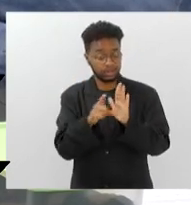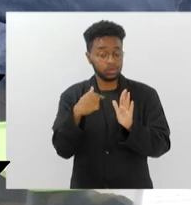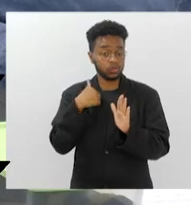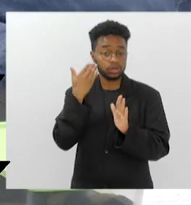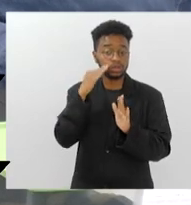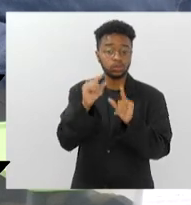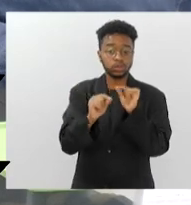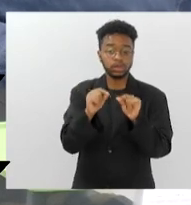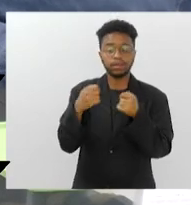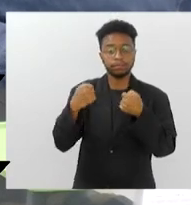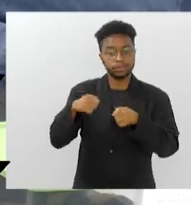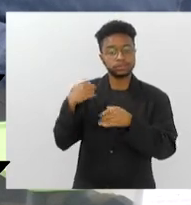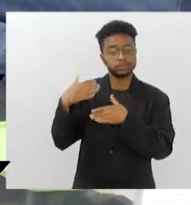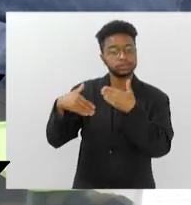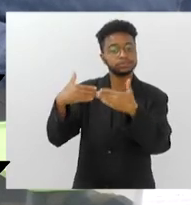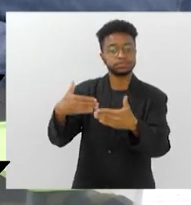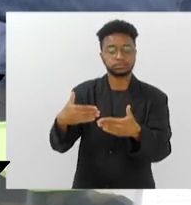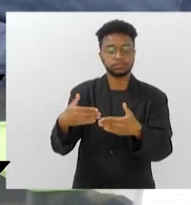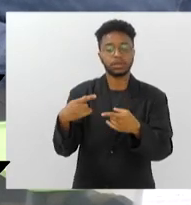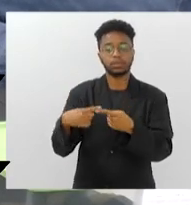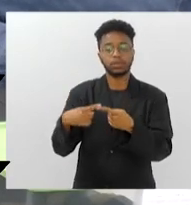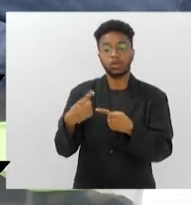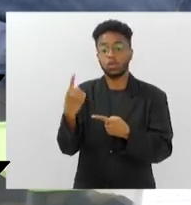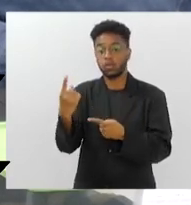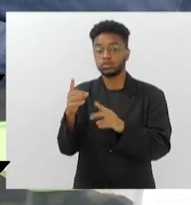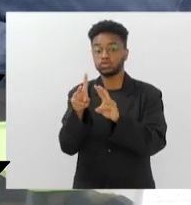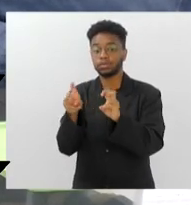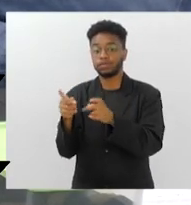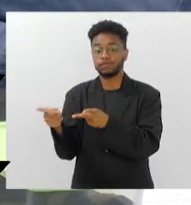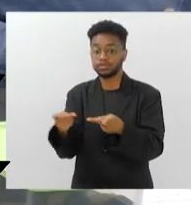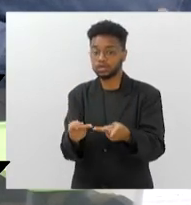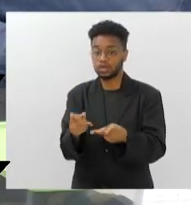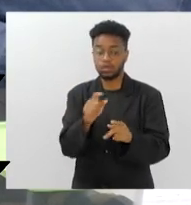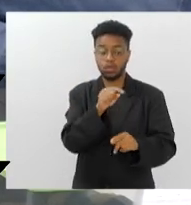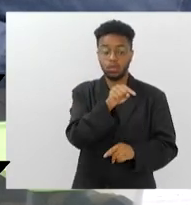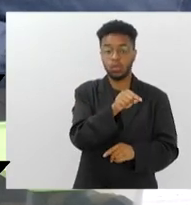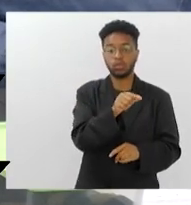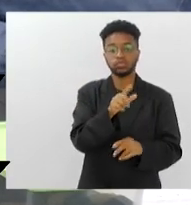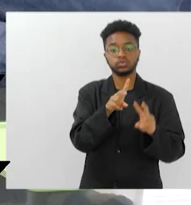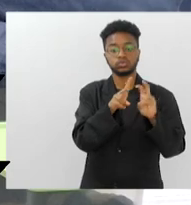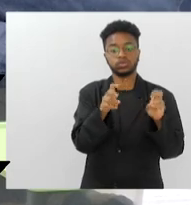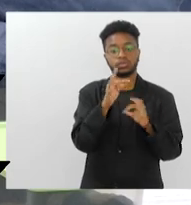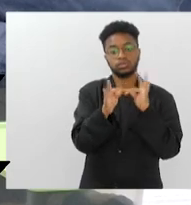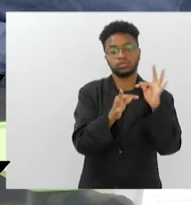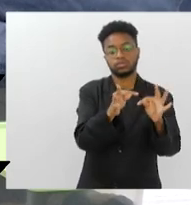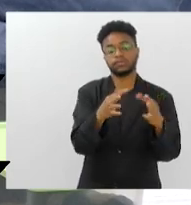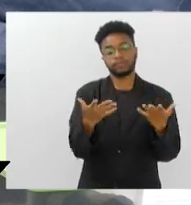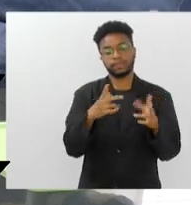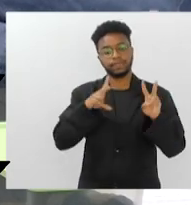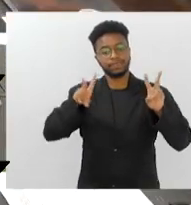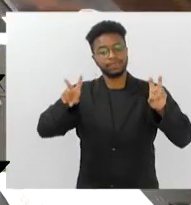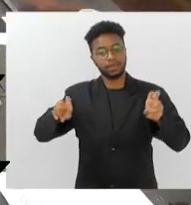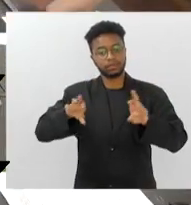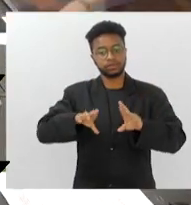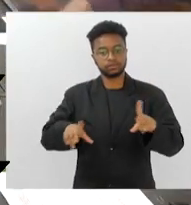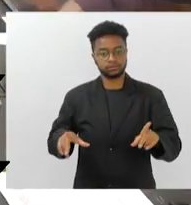ele Deva prosperar porque um é visitação e outra é terapia Então são temas diferentes perfeito Presidente Deputado